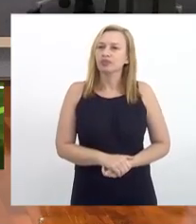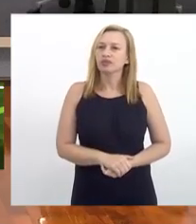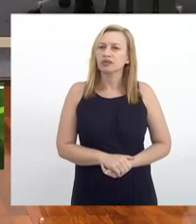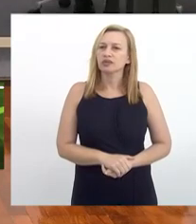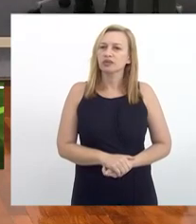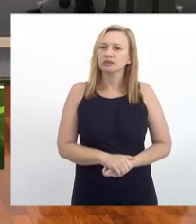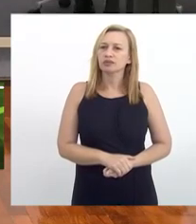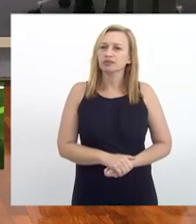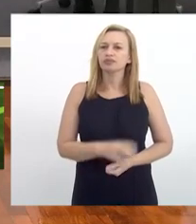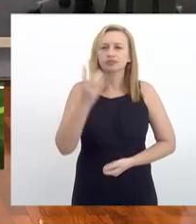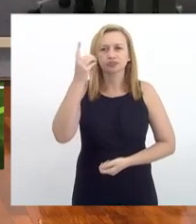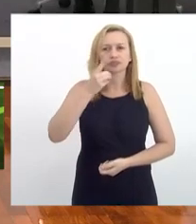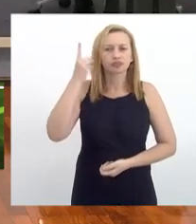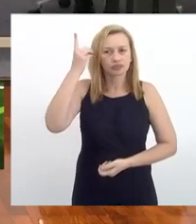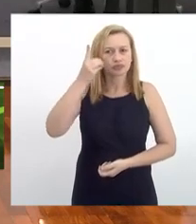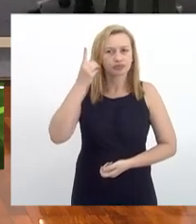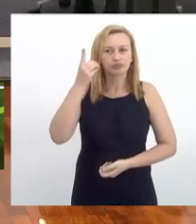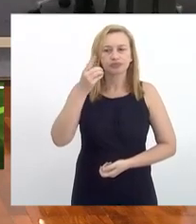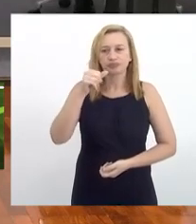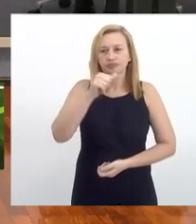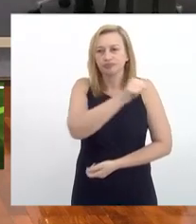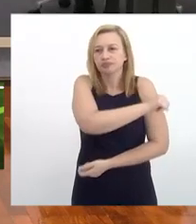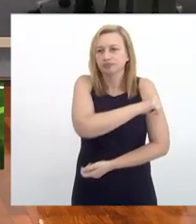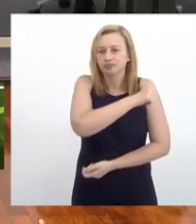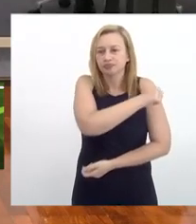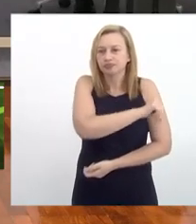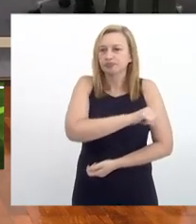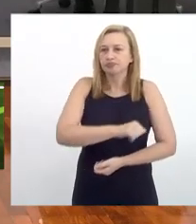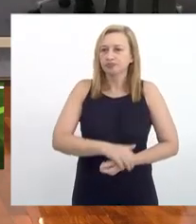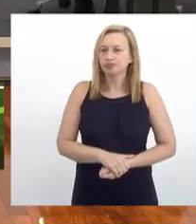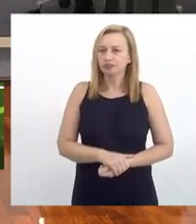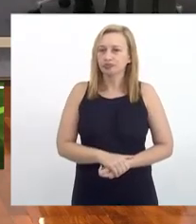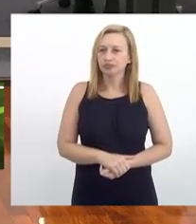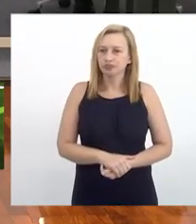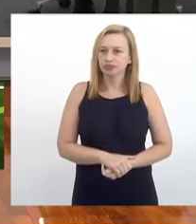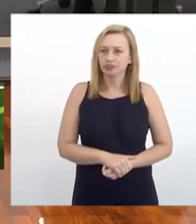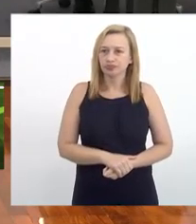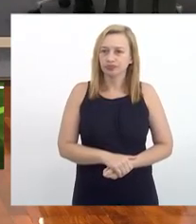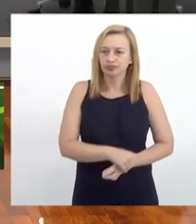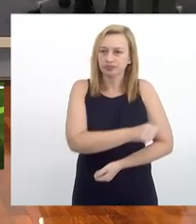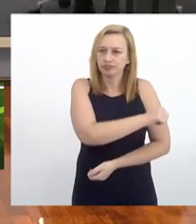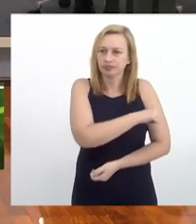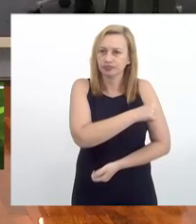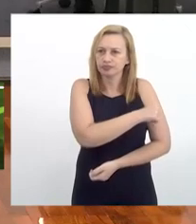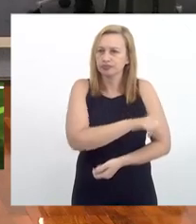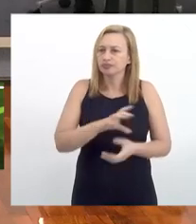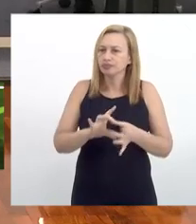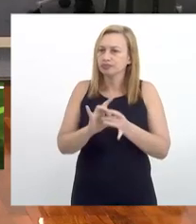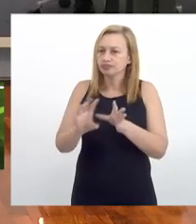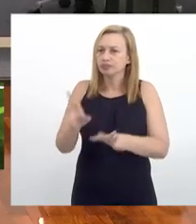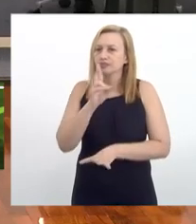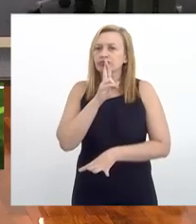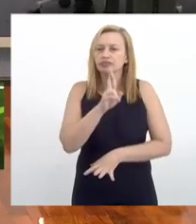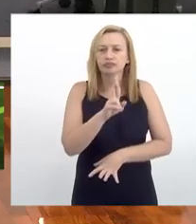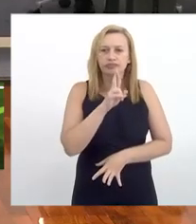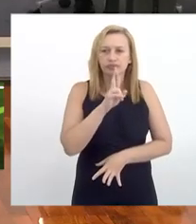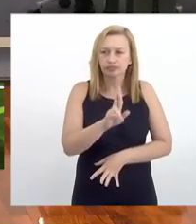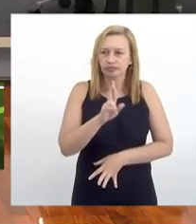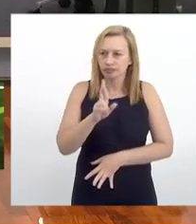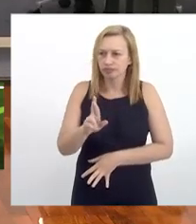Deputada, enfermeira Regiane. na enfermeira, vou abrir para as respostas, está bom?